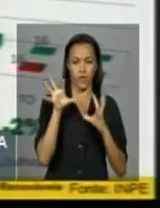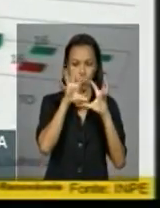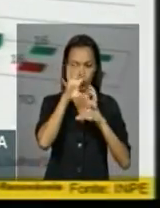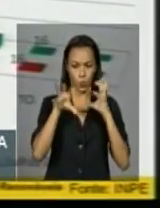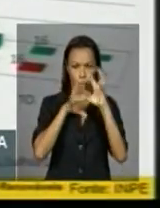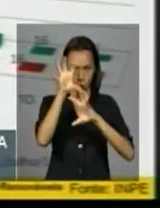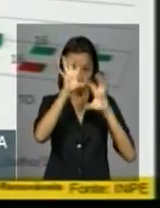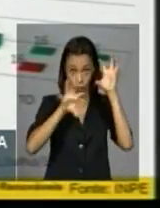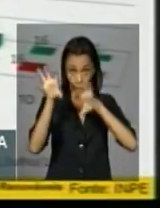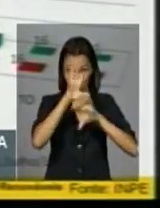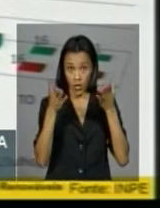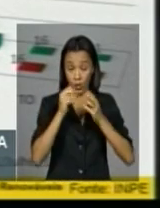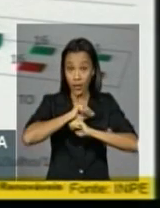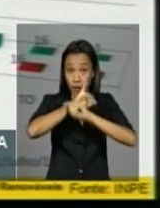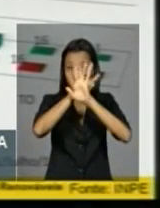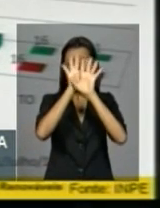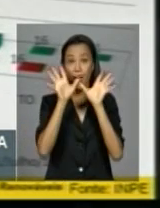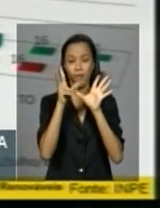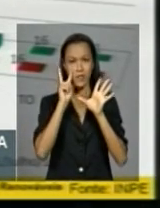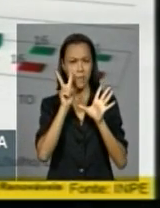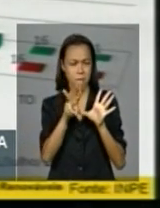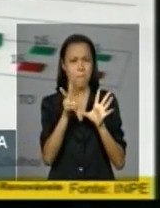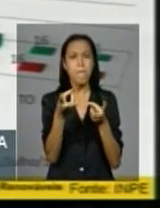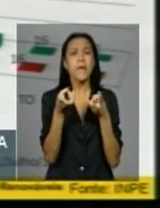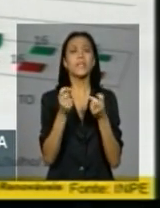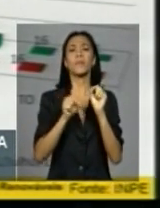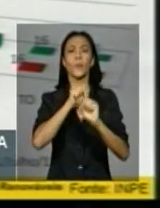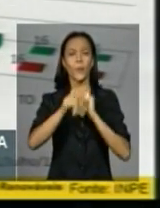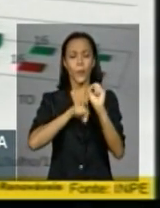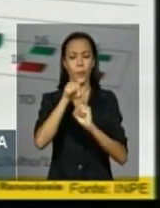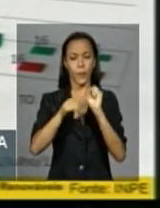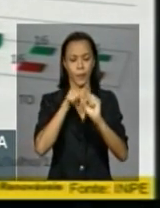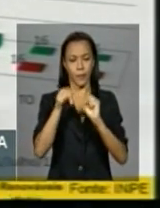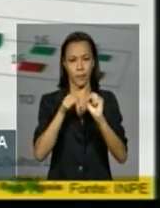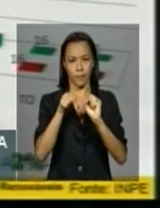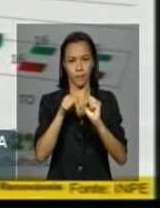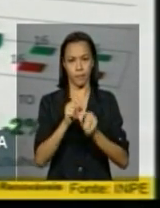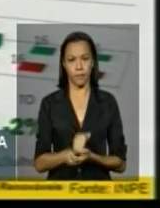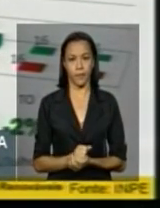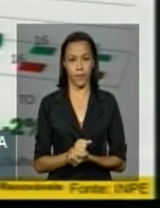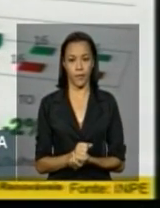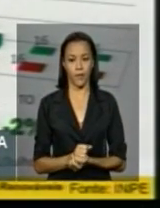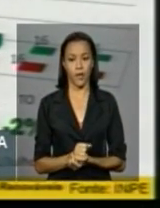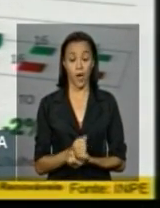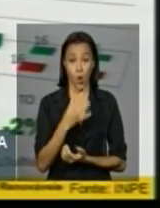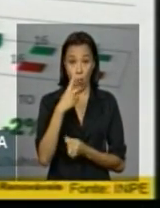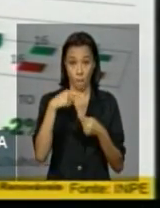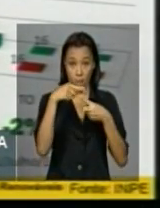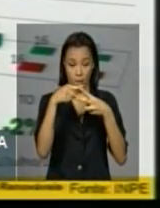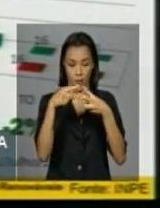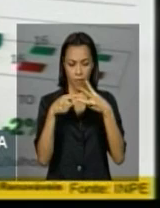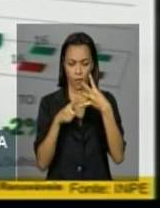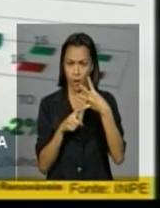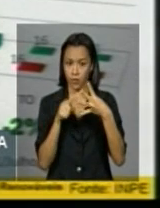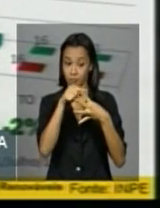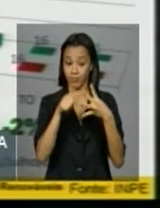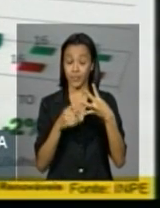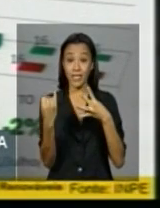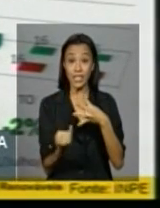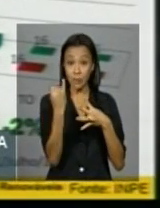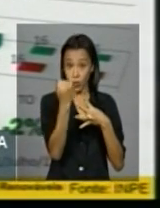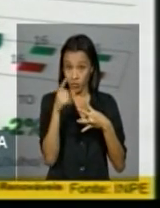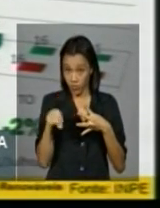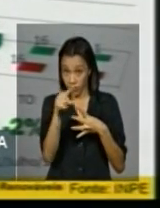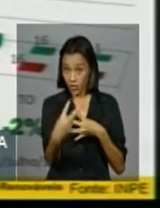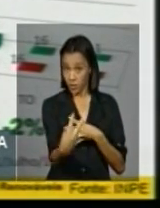positivo esse ano tá mais claro aqui tem eu vou destacar quatro ou cinco coisas importantes para vocês